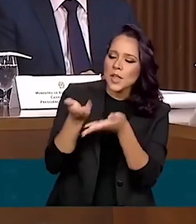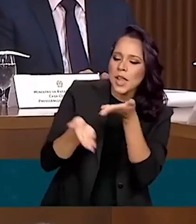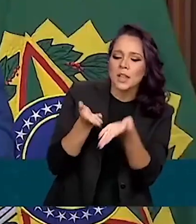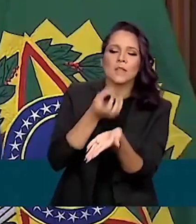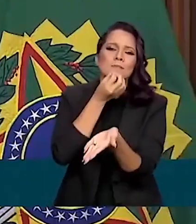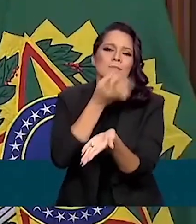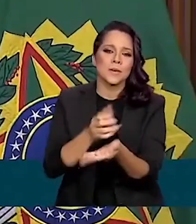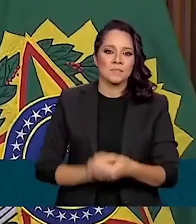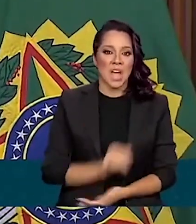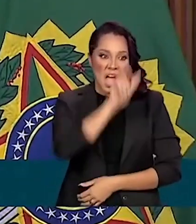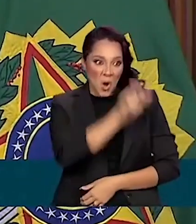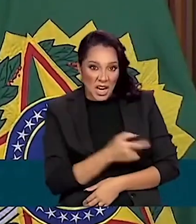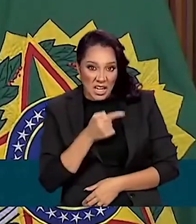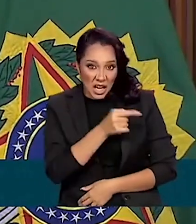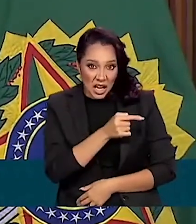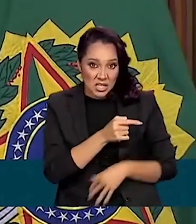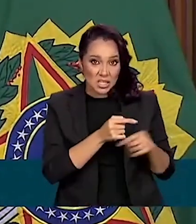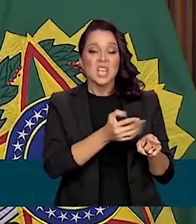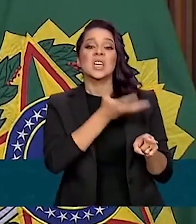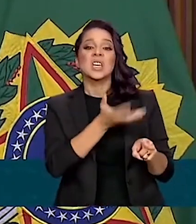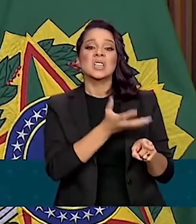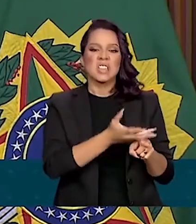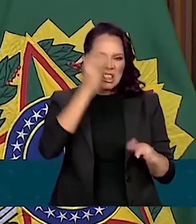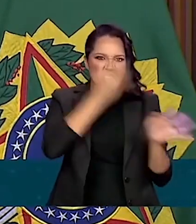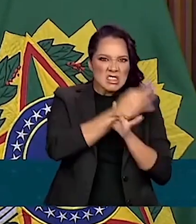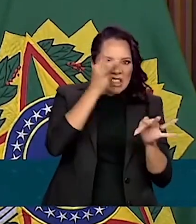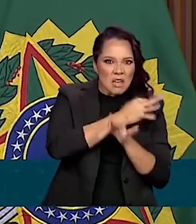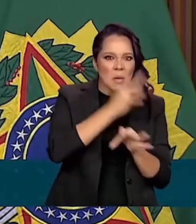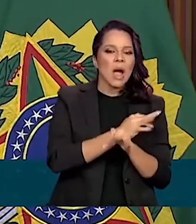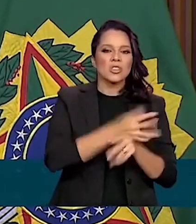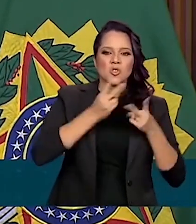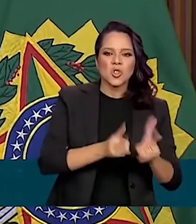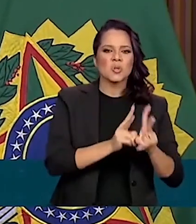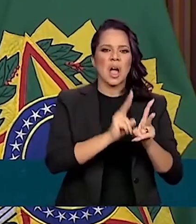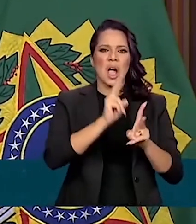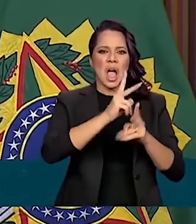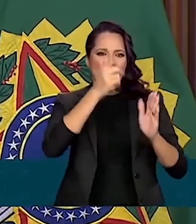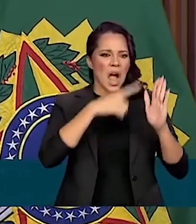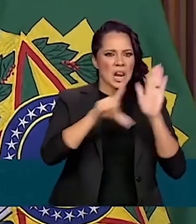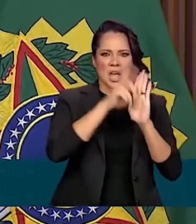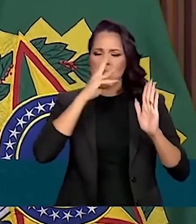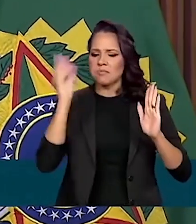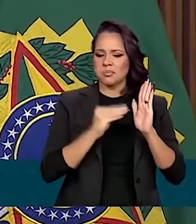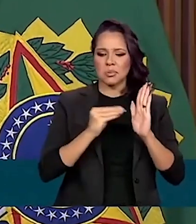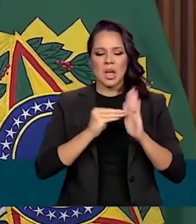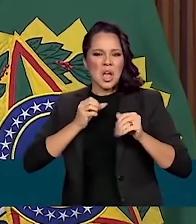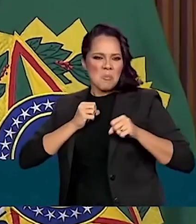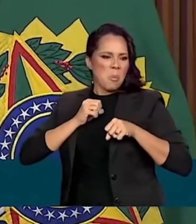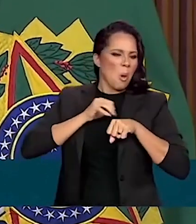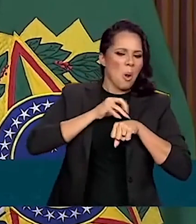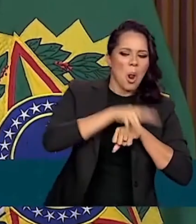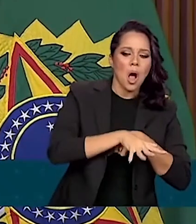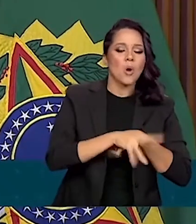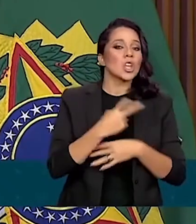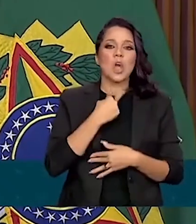tratado. Agora, aqueles que quiserem temer e continuar desrespeitando a lei, invadindo o que não pode